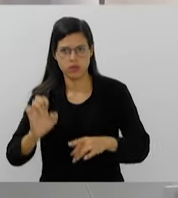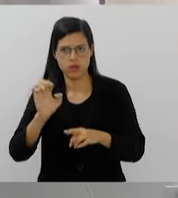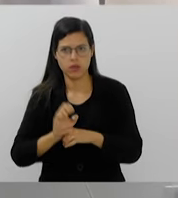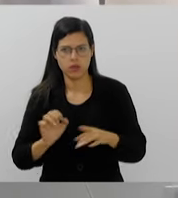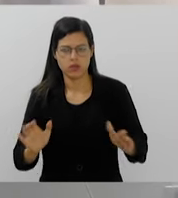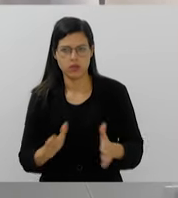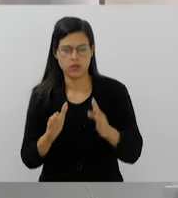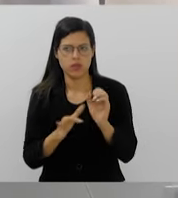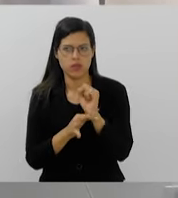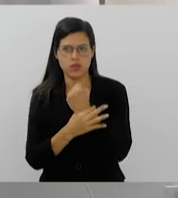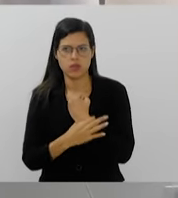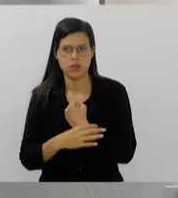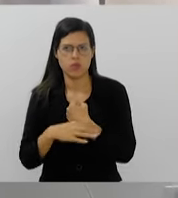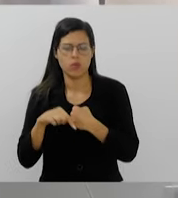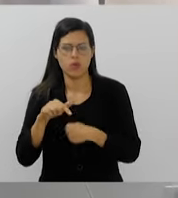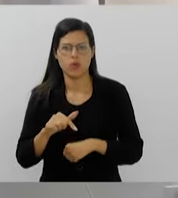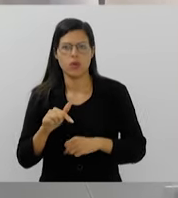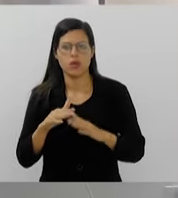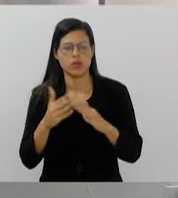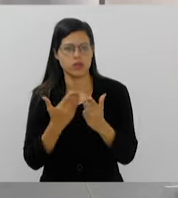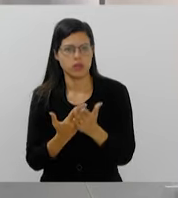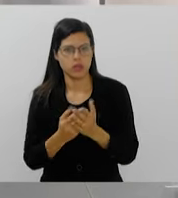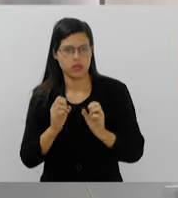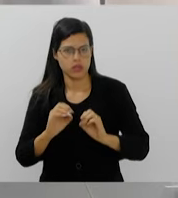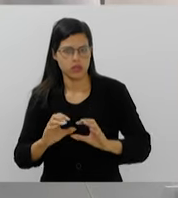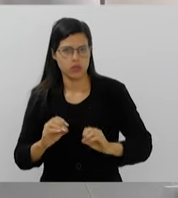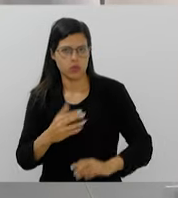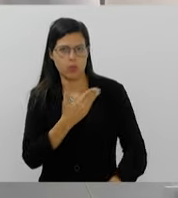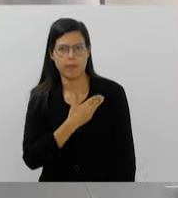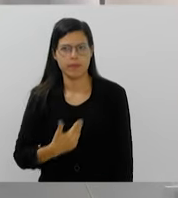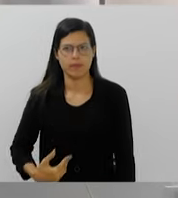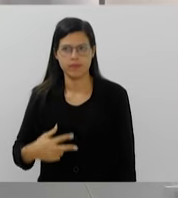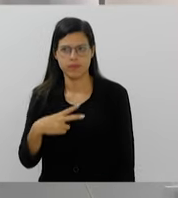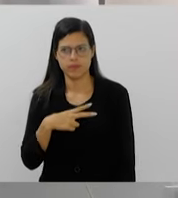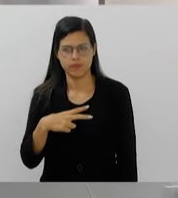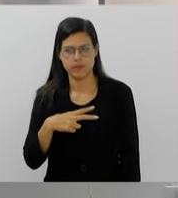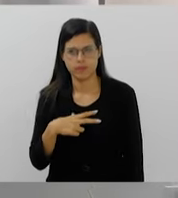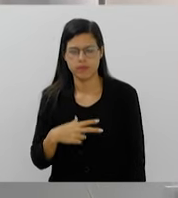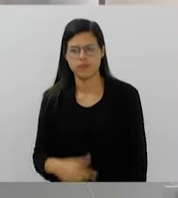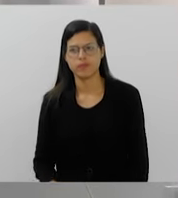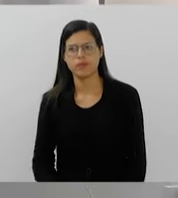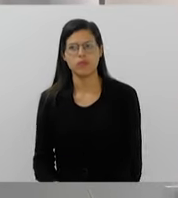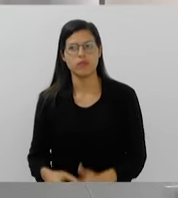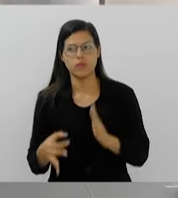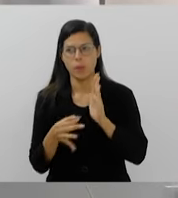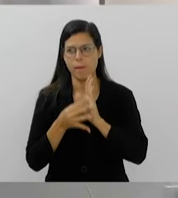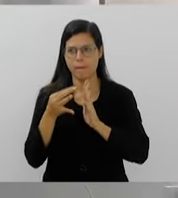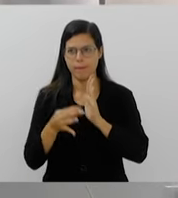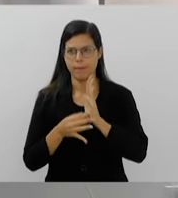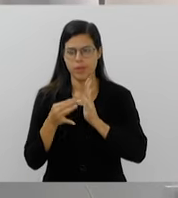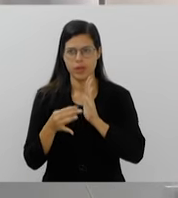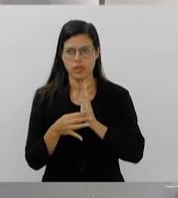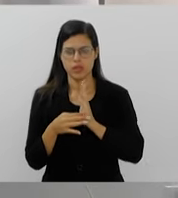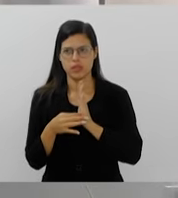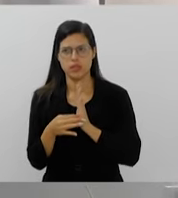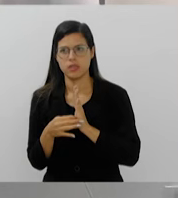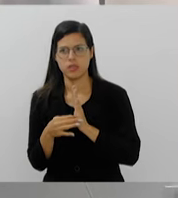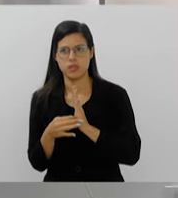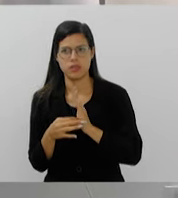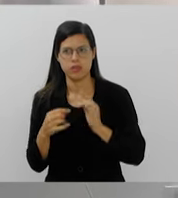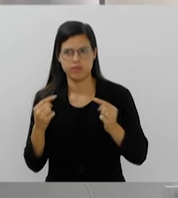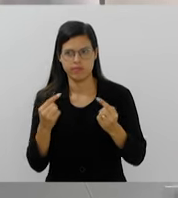Segurança nas Unidades e Estabelecimentos de Ensino Públicos e Privados do Estado. O parecer original é